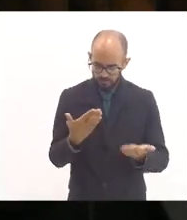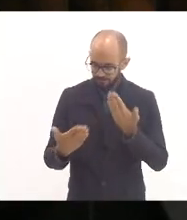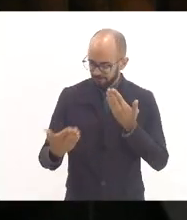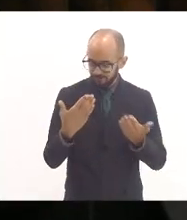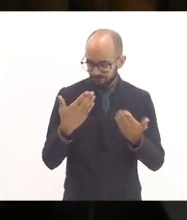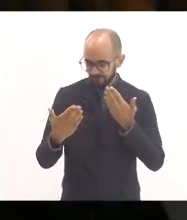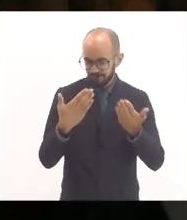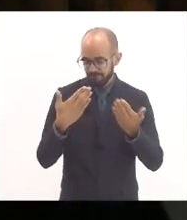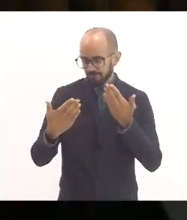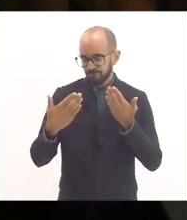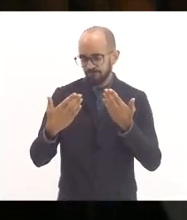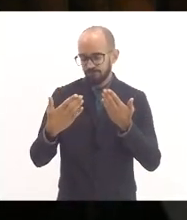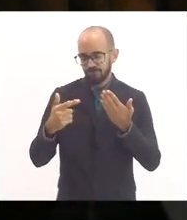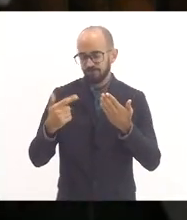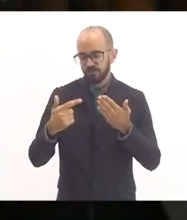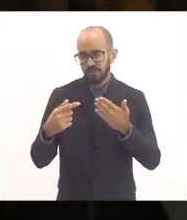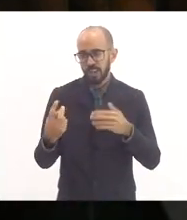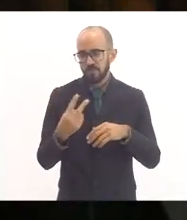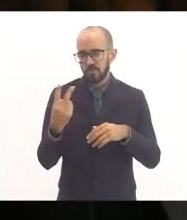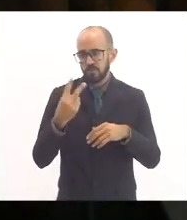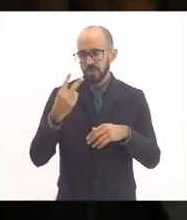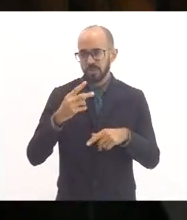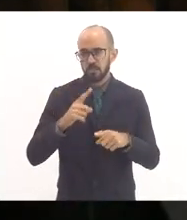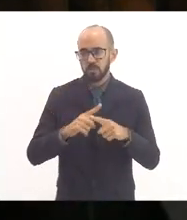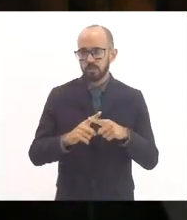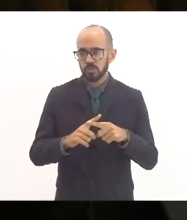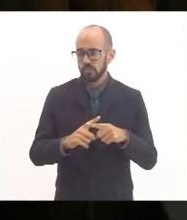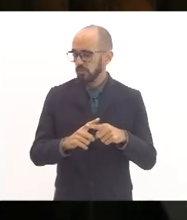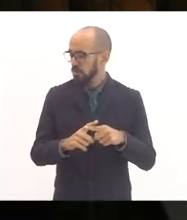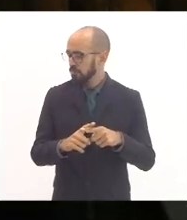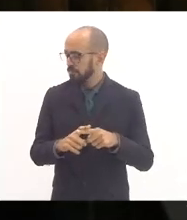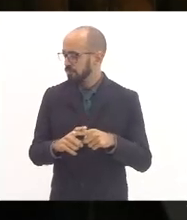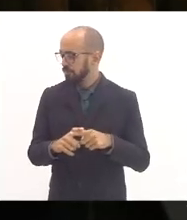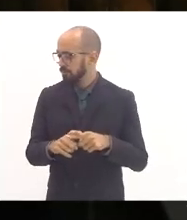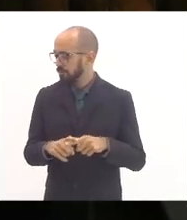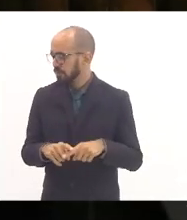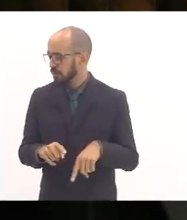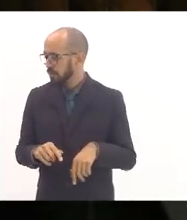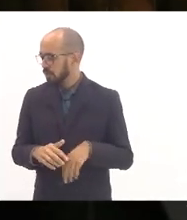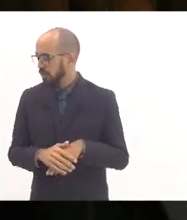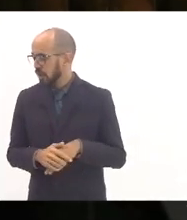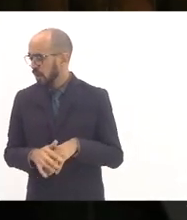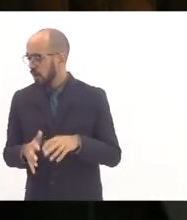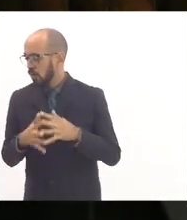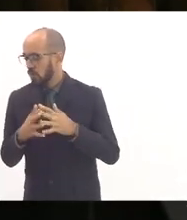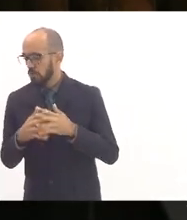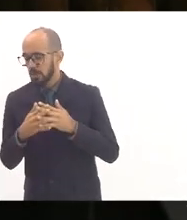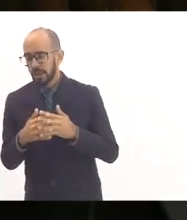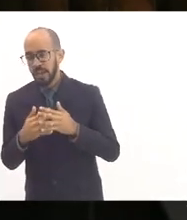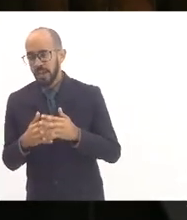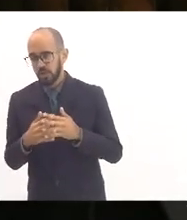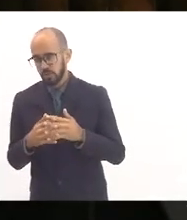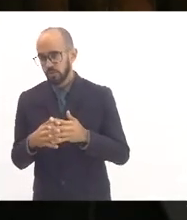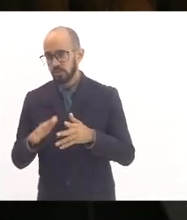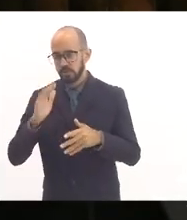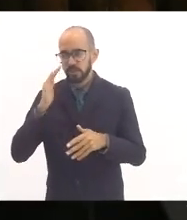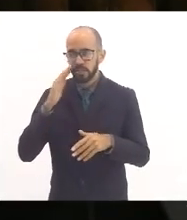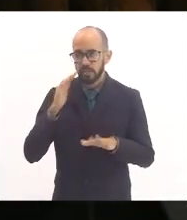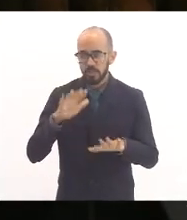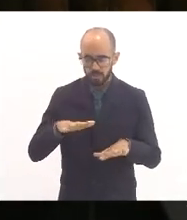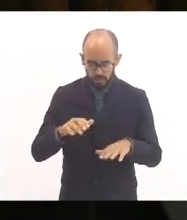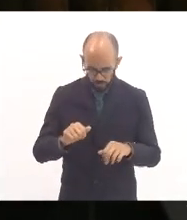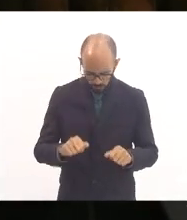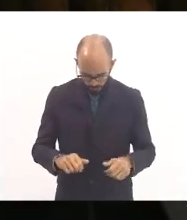isso não vibra de uma maneira é complicado demais você Comprei isso aí